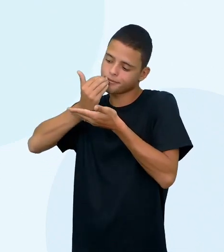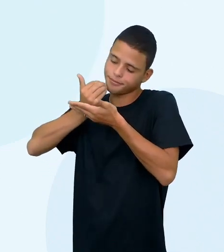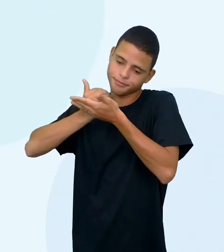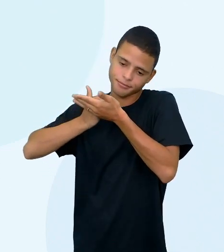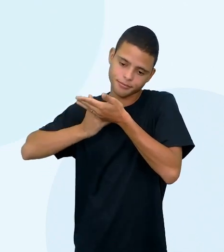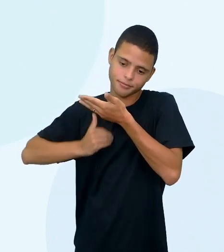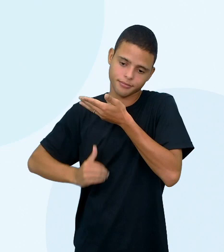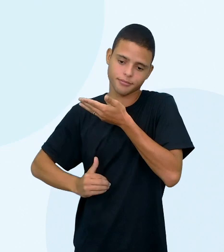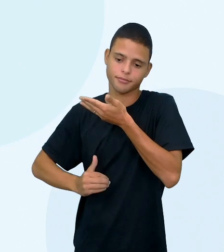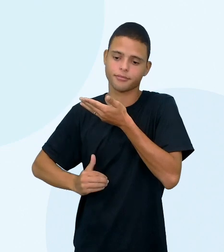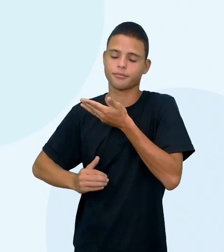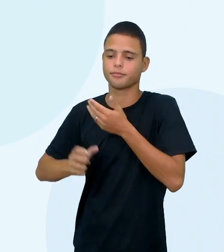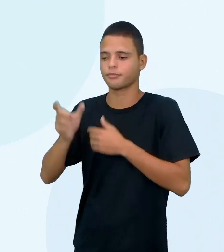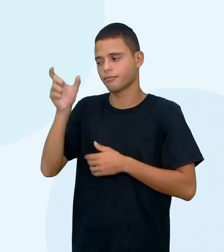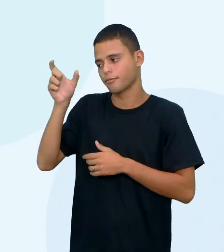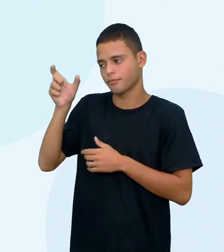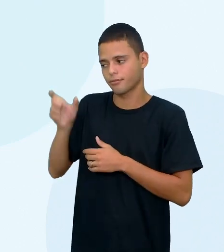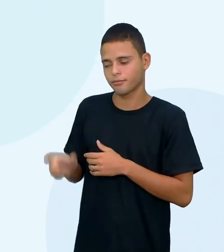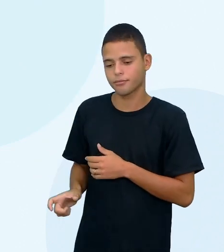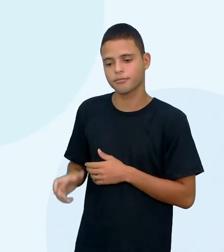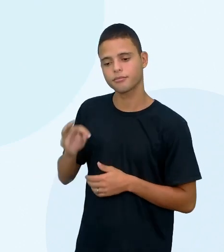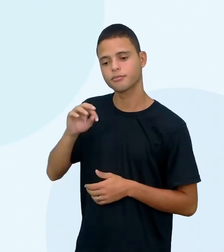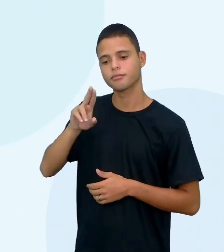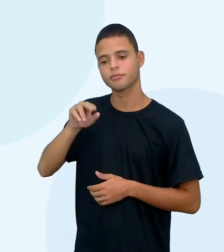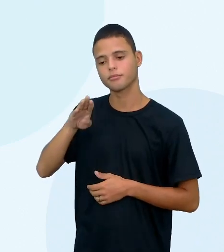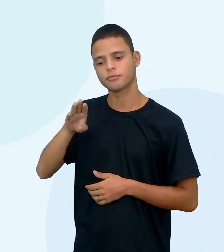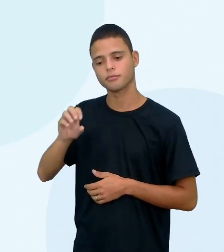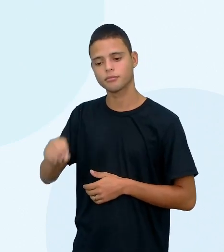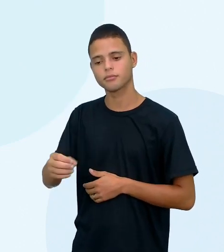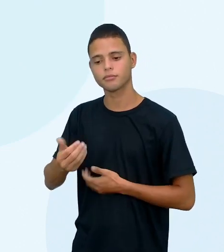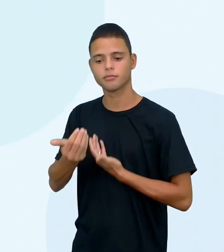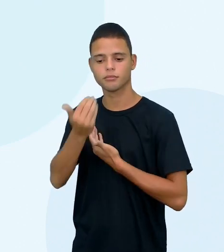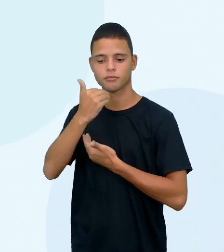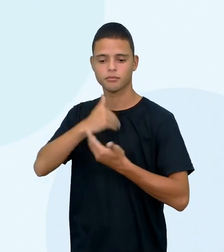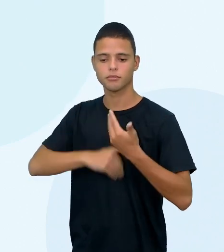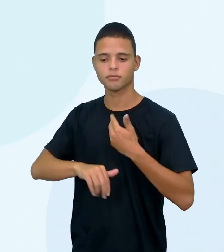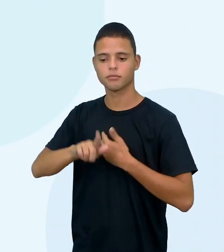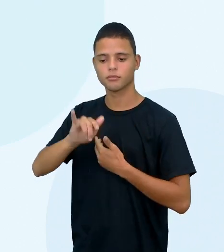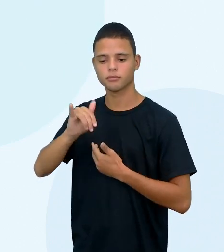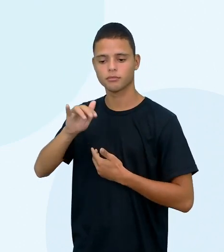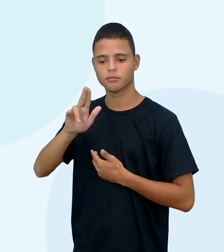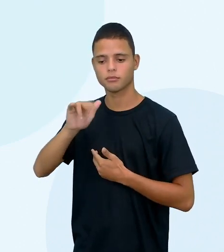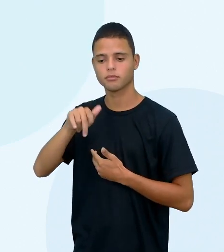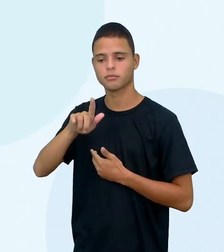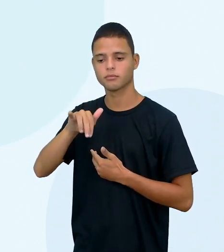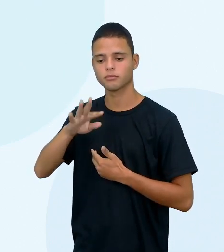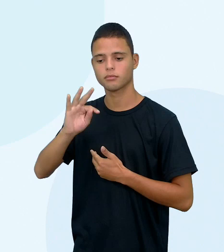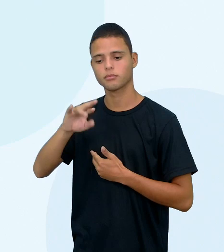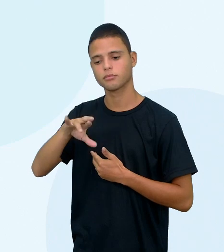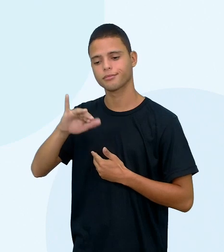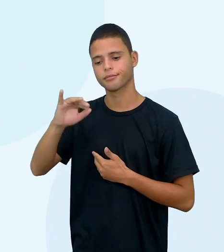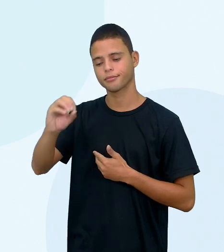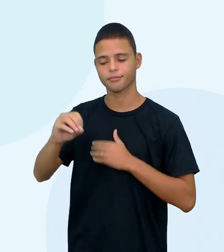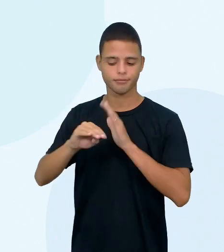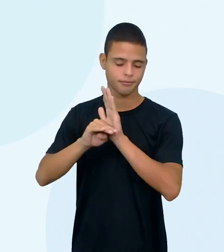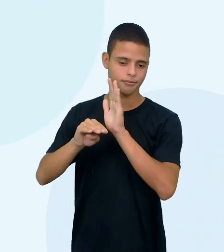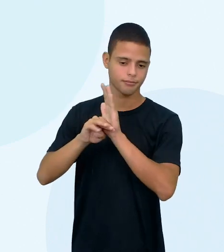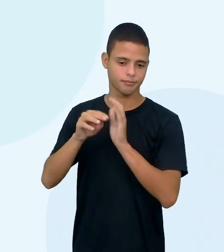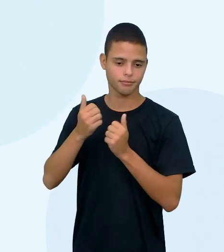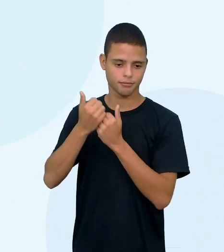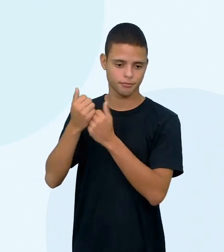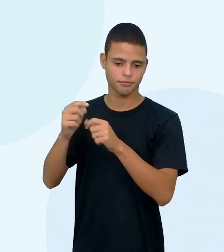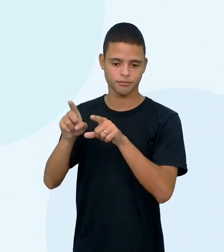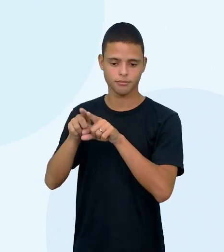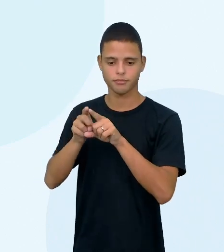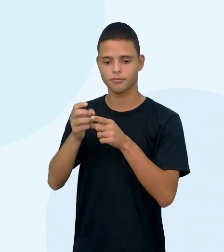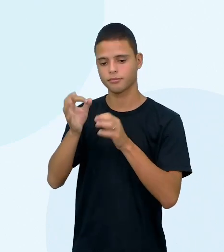pelo nosso tubo digestório, né, ao longo do nosso tubo digestório, principalmente ali no esôfago, ela vai auxiliar então na